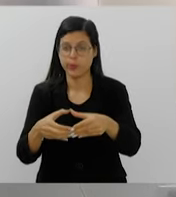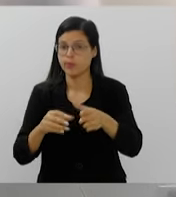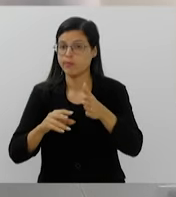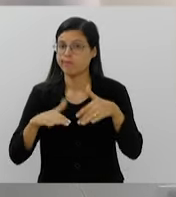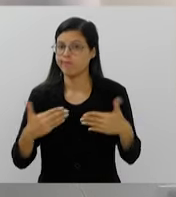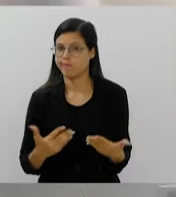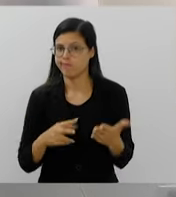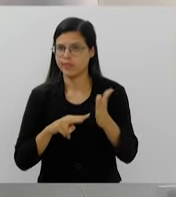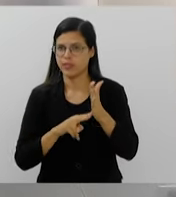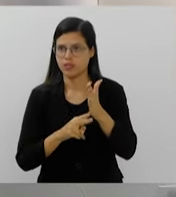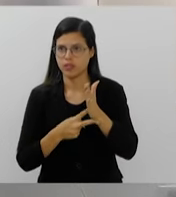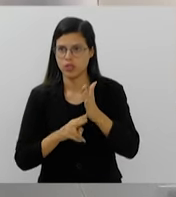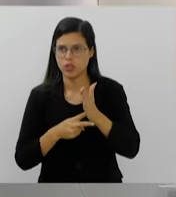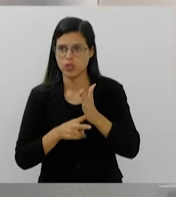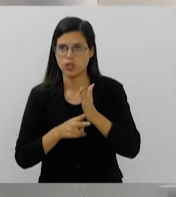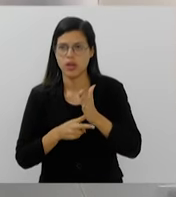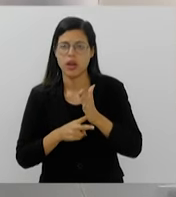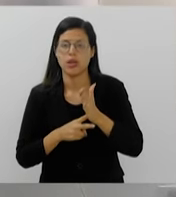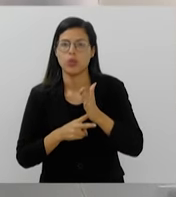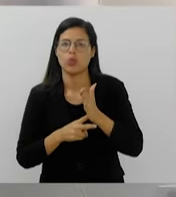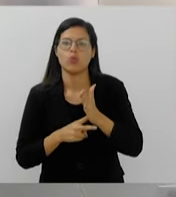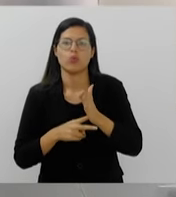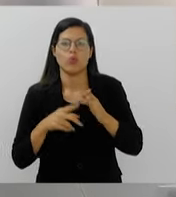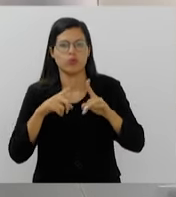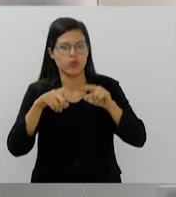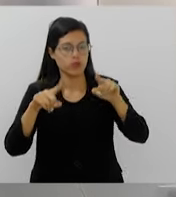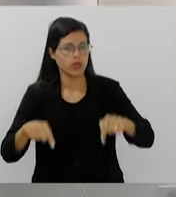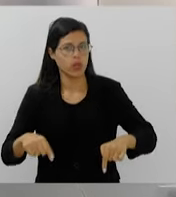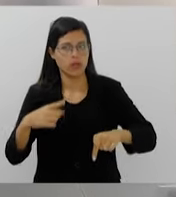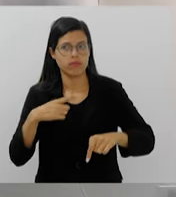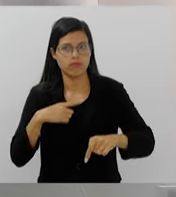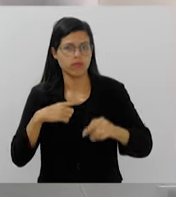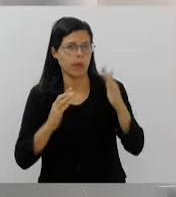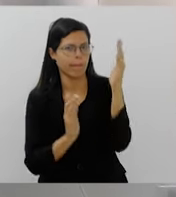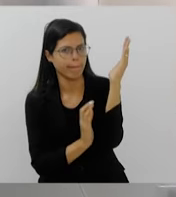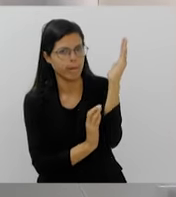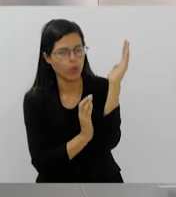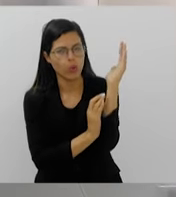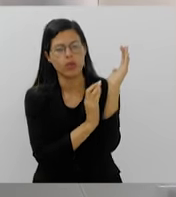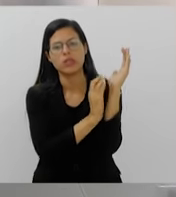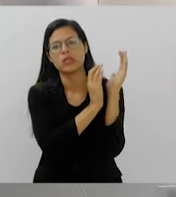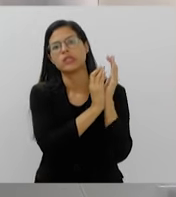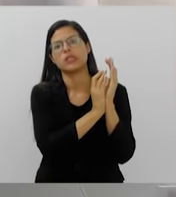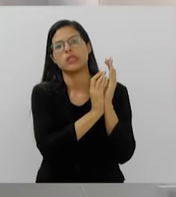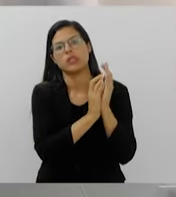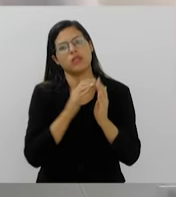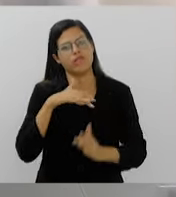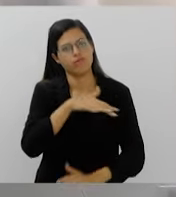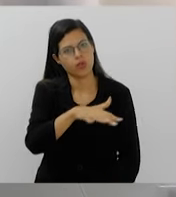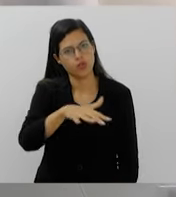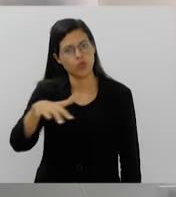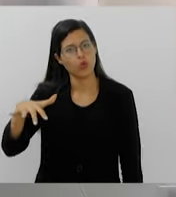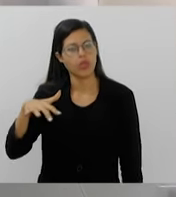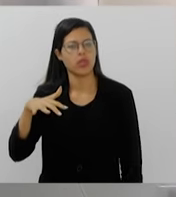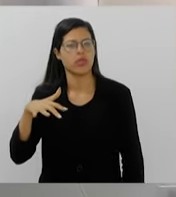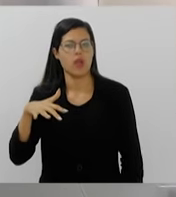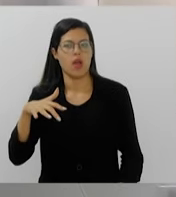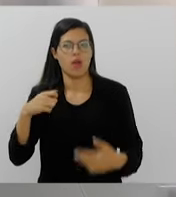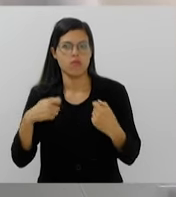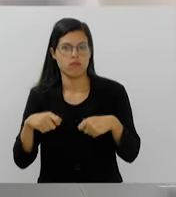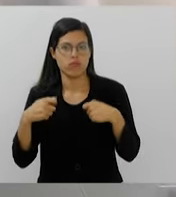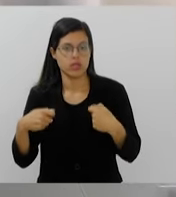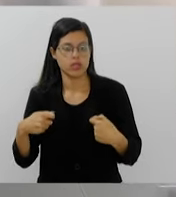dos empregados, tem toda uma burocracia, um trâmite de área de abrangência regional e submissão à